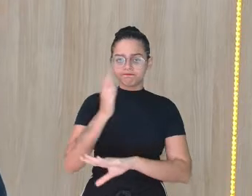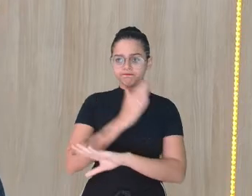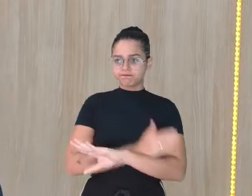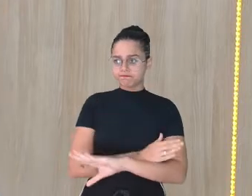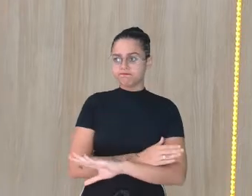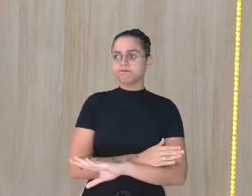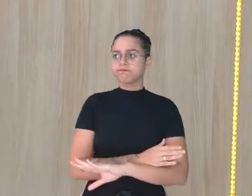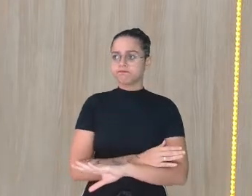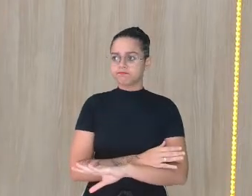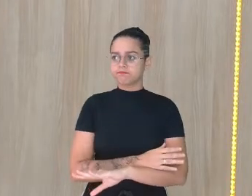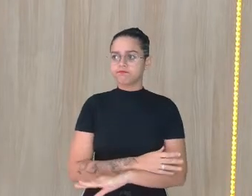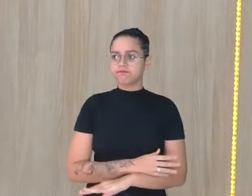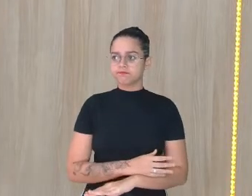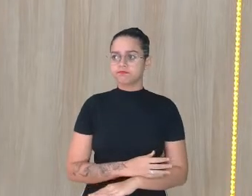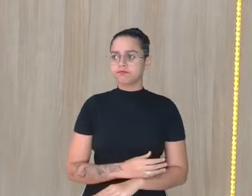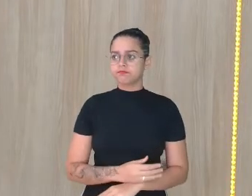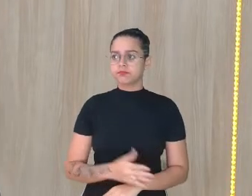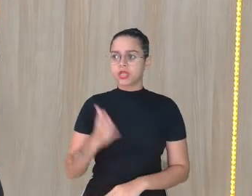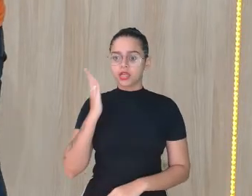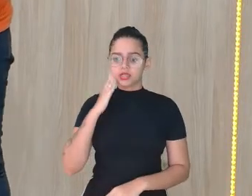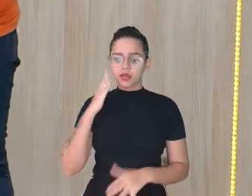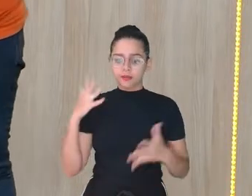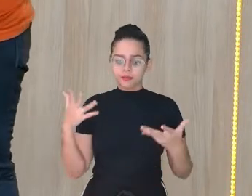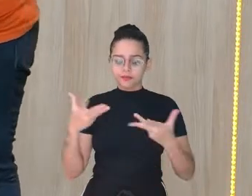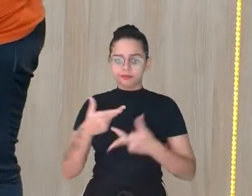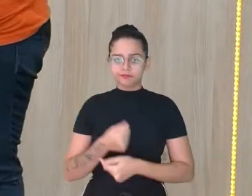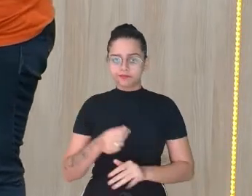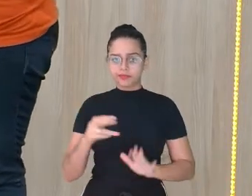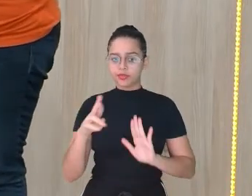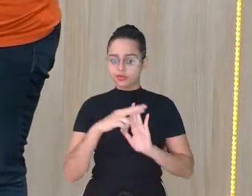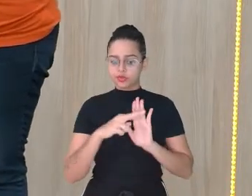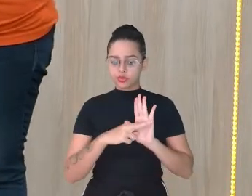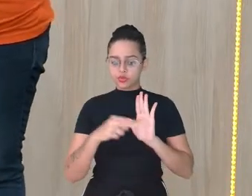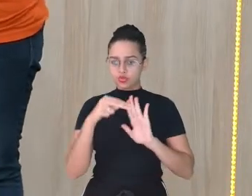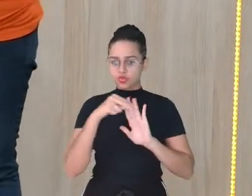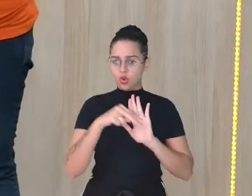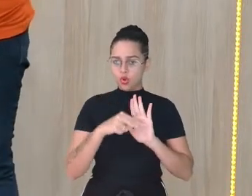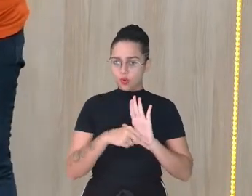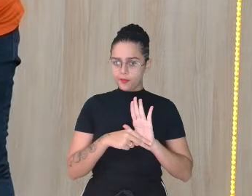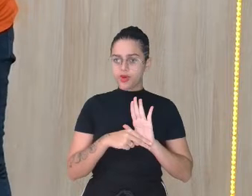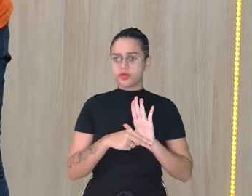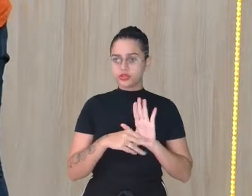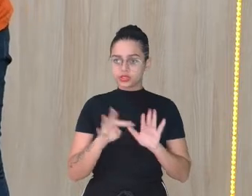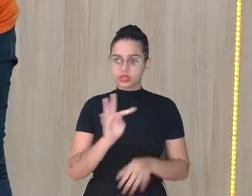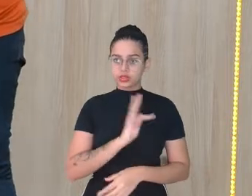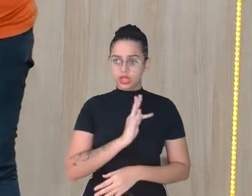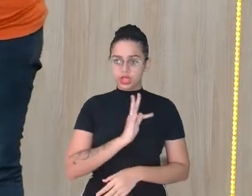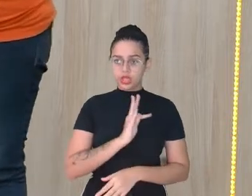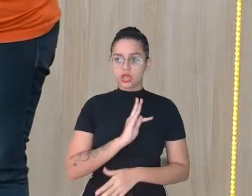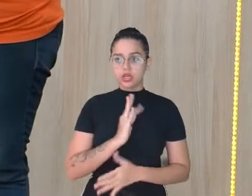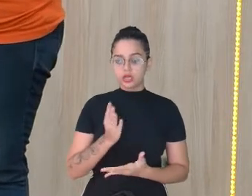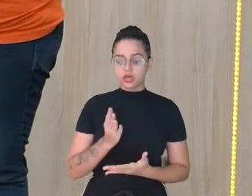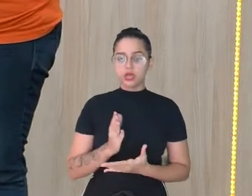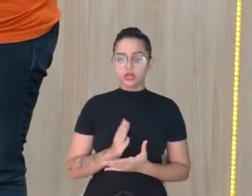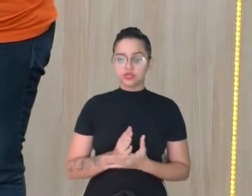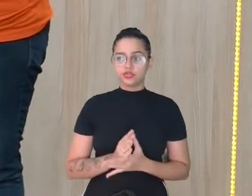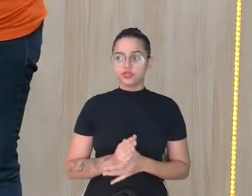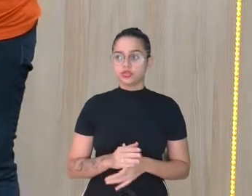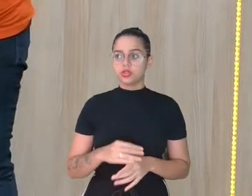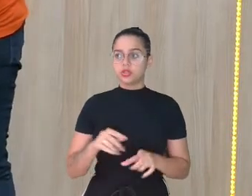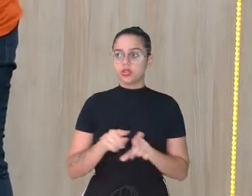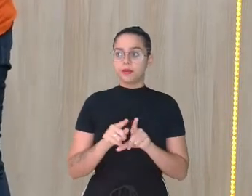de posse, né? Das normas, né? Das normas técnicas e da